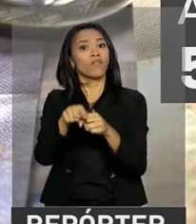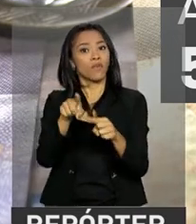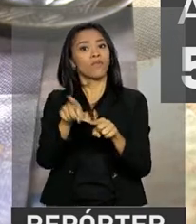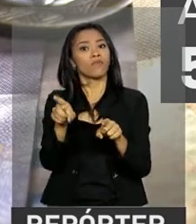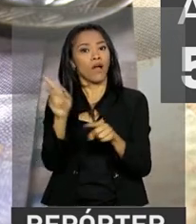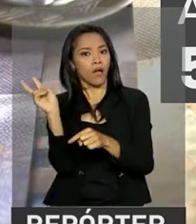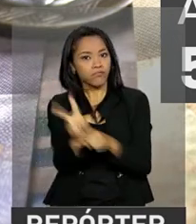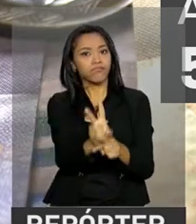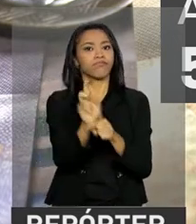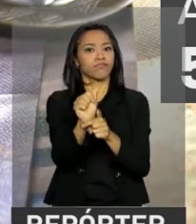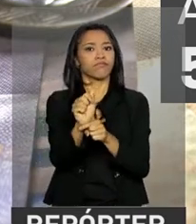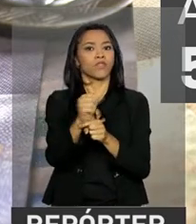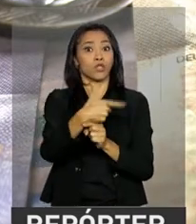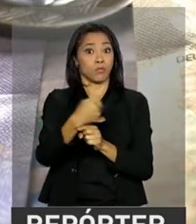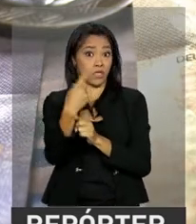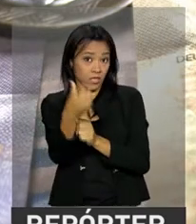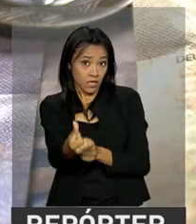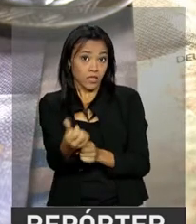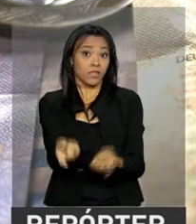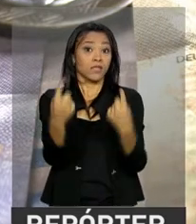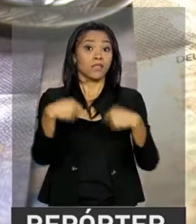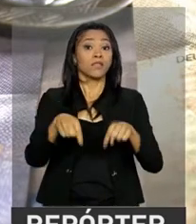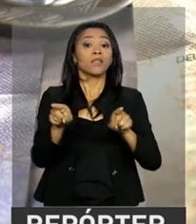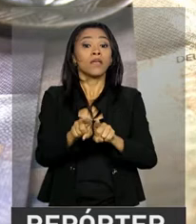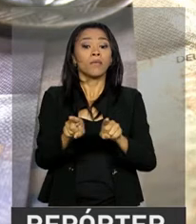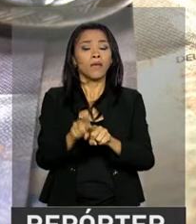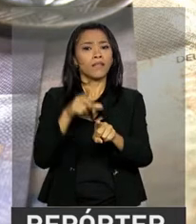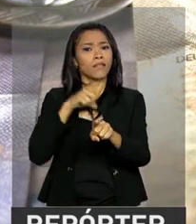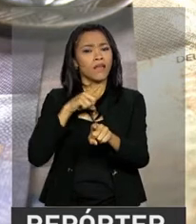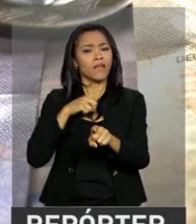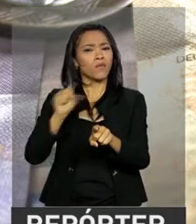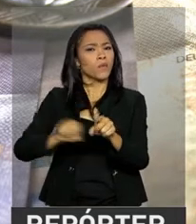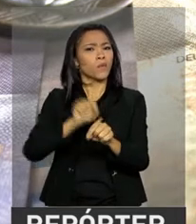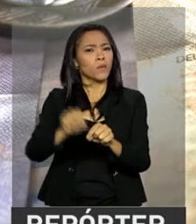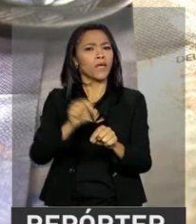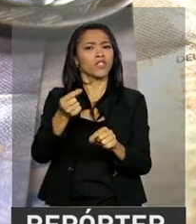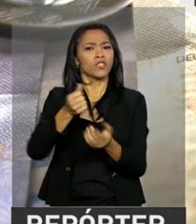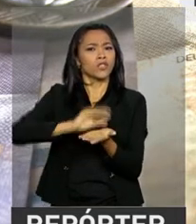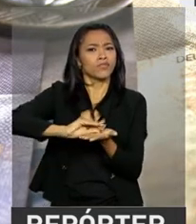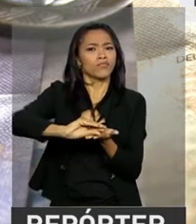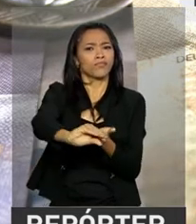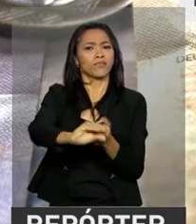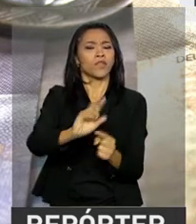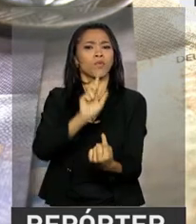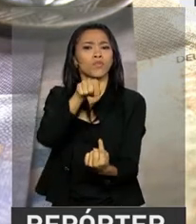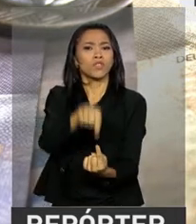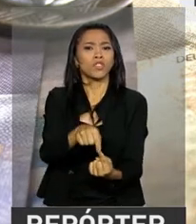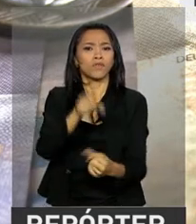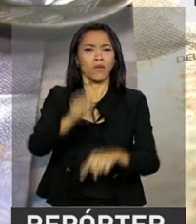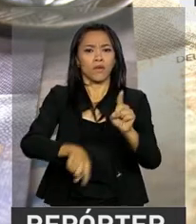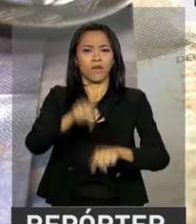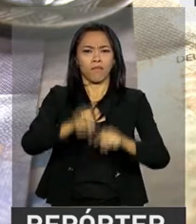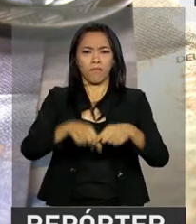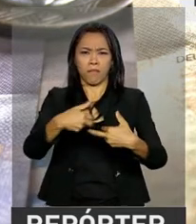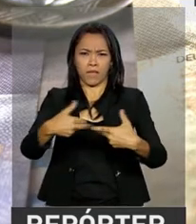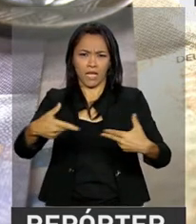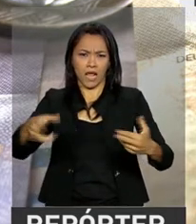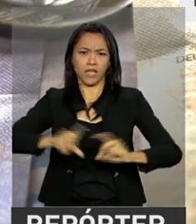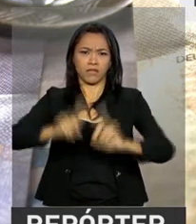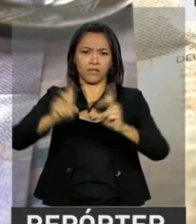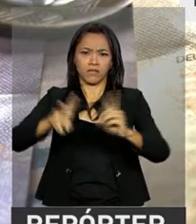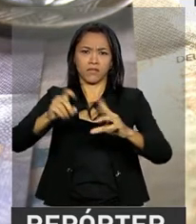2016 além dele também se destacaram os desembolsos para financiamento às exportações do setor de material de